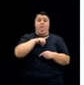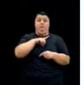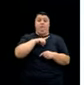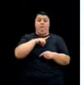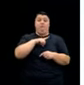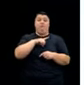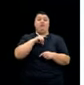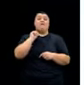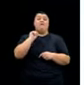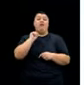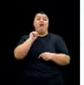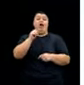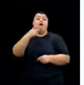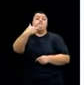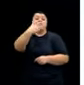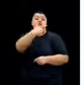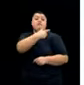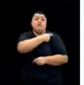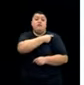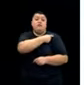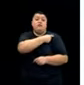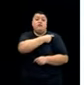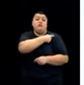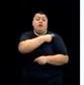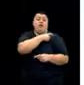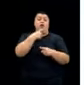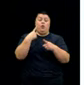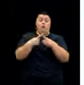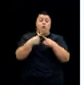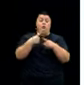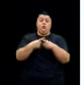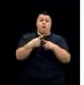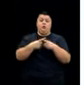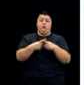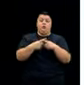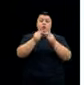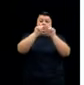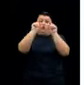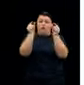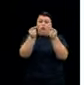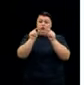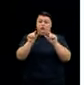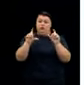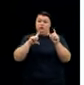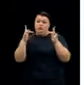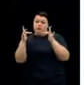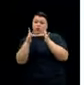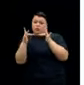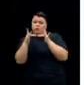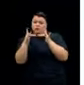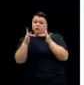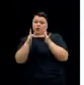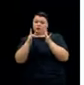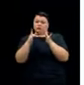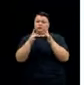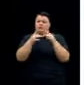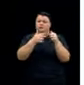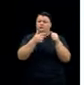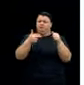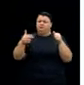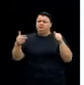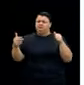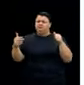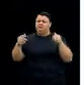a vacina, né? Porque às vezes o organismo tem contato com antígenos estranhos,